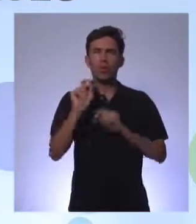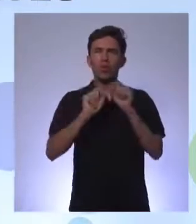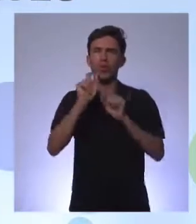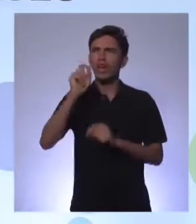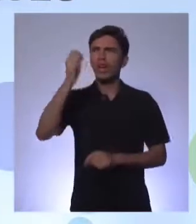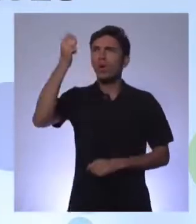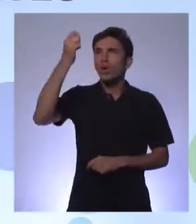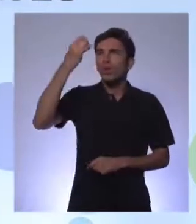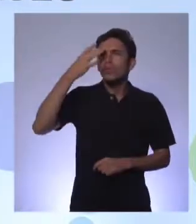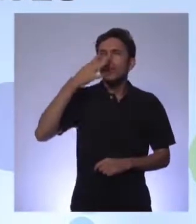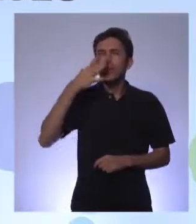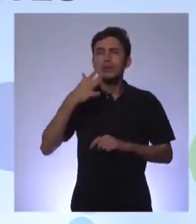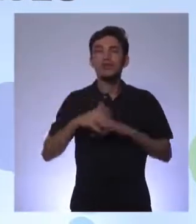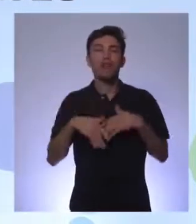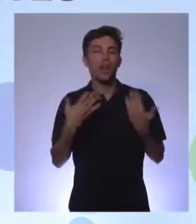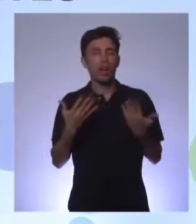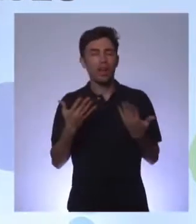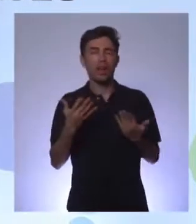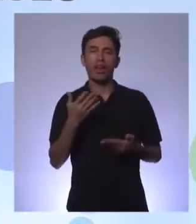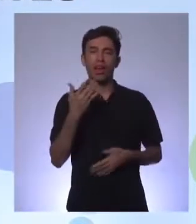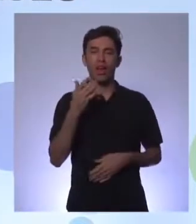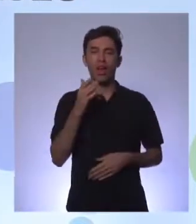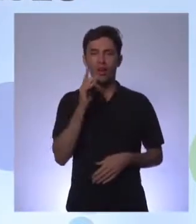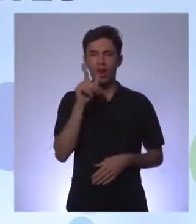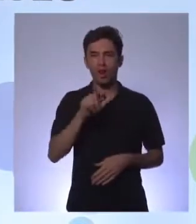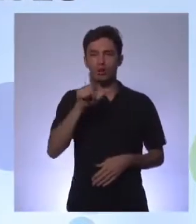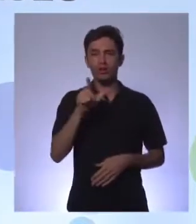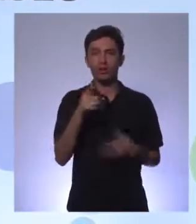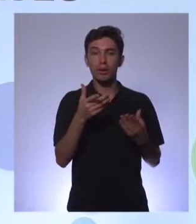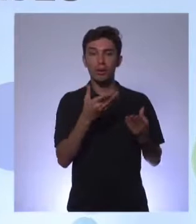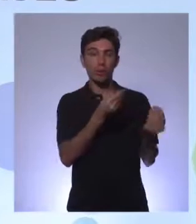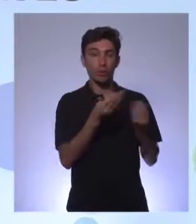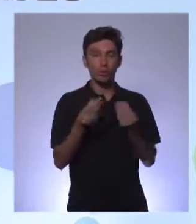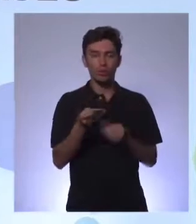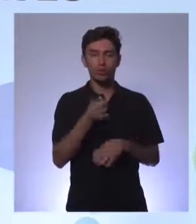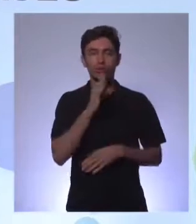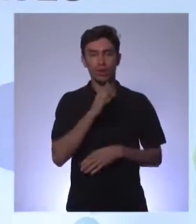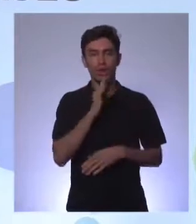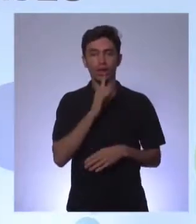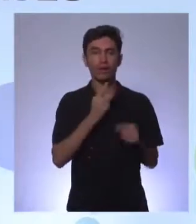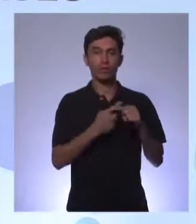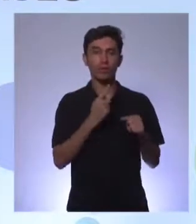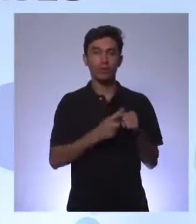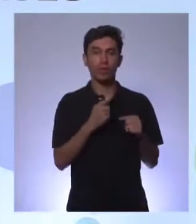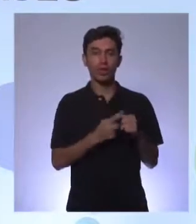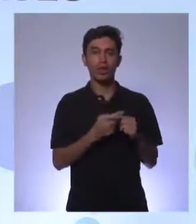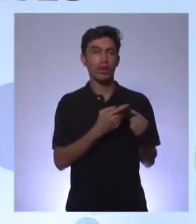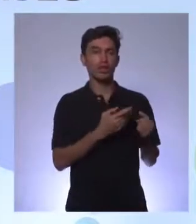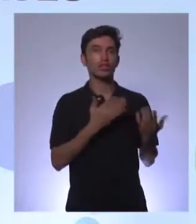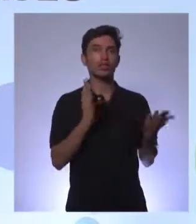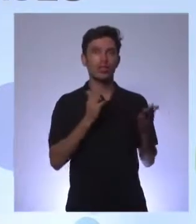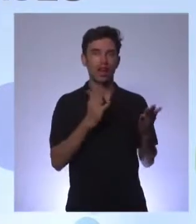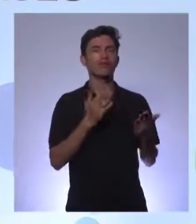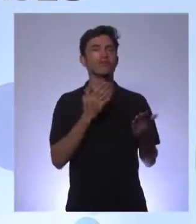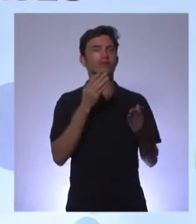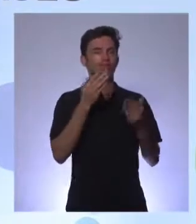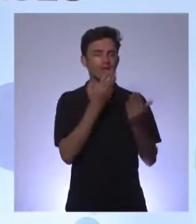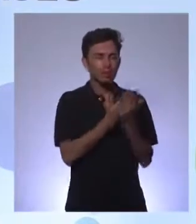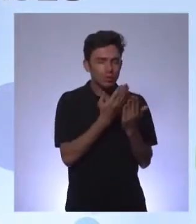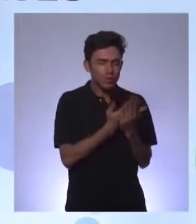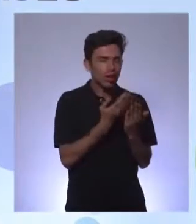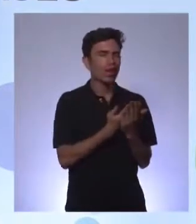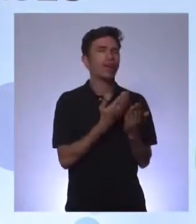É claro que uma boa parte dos estudantes já conhece, porque foi trabalhada aí